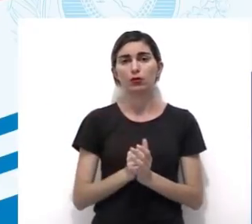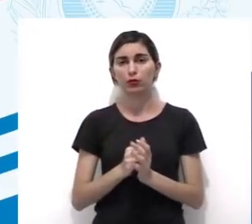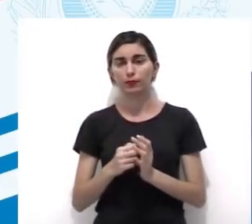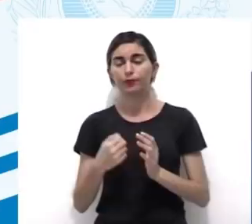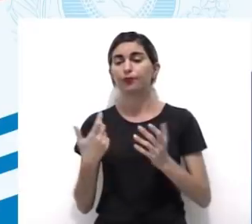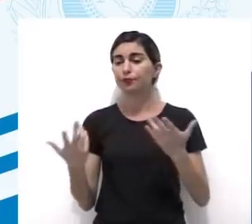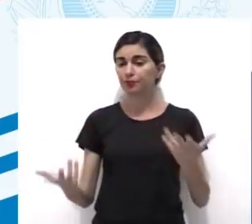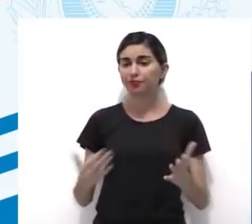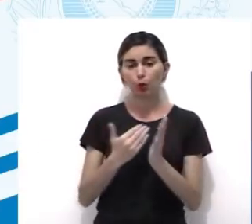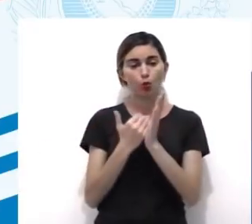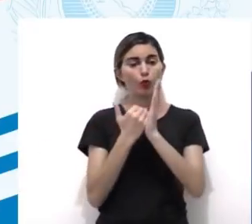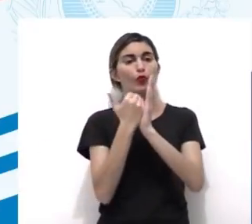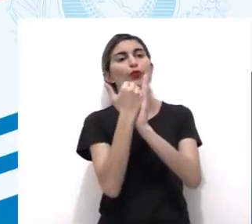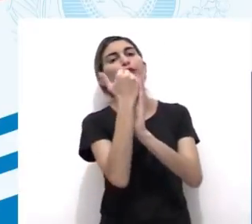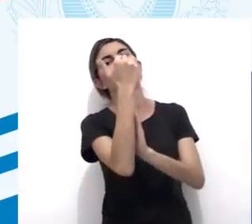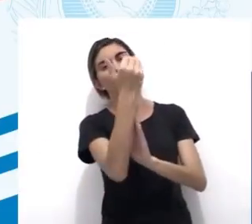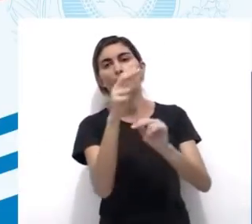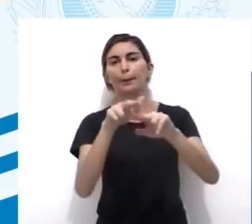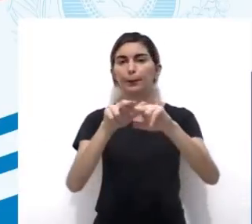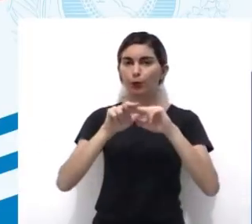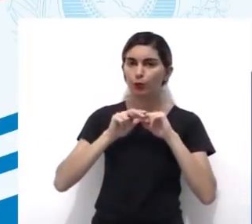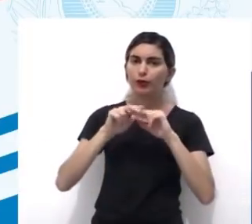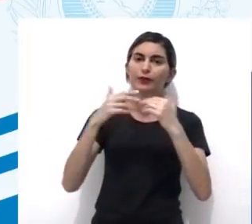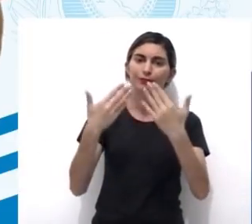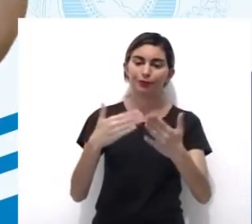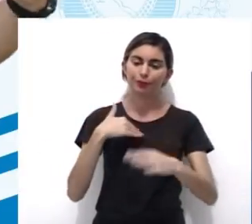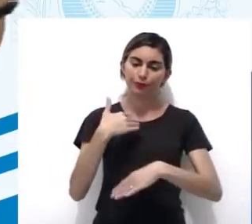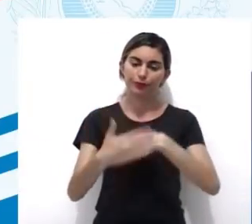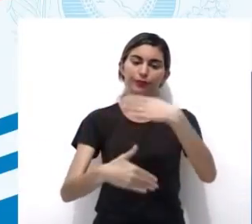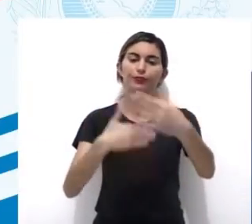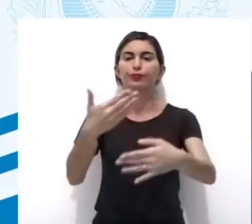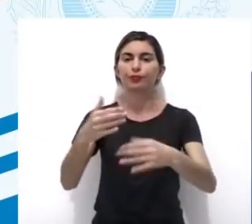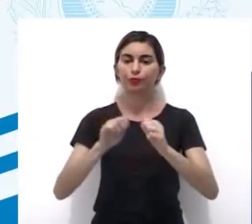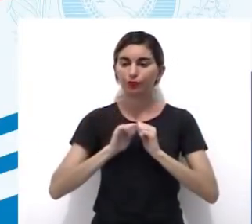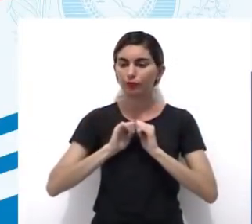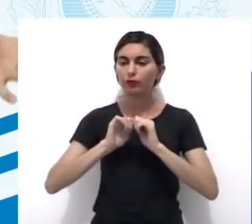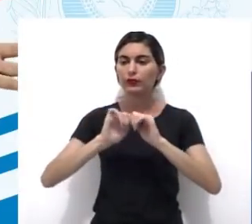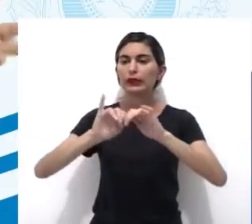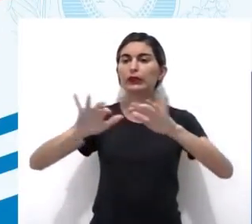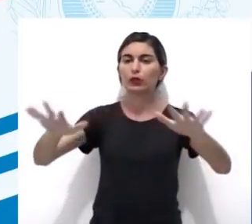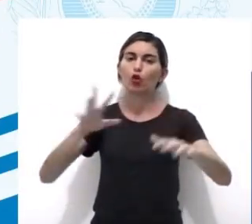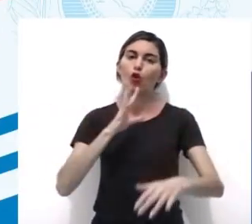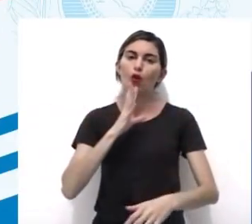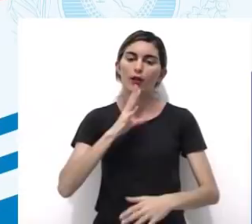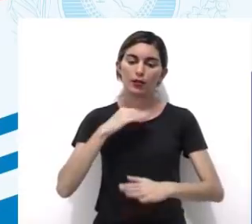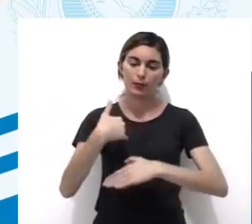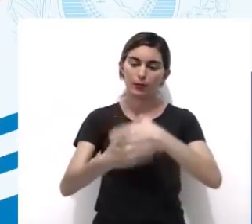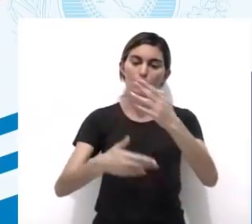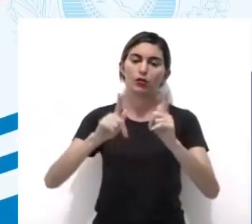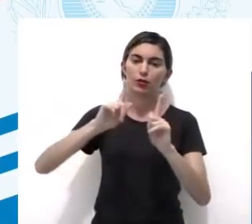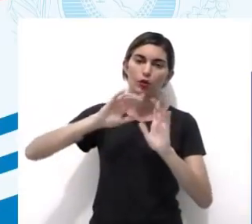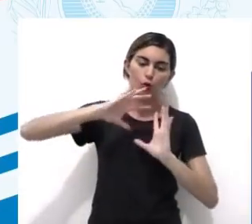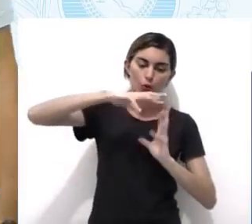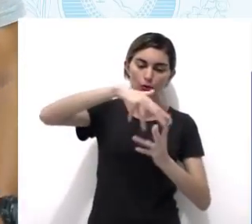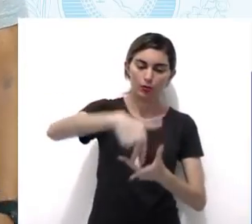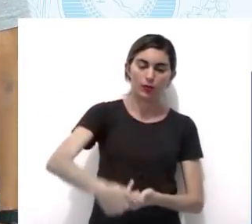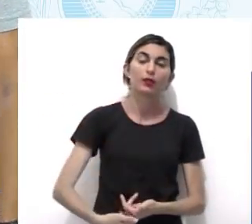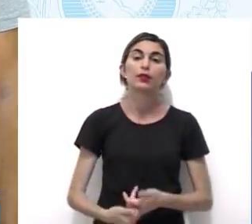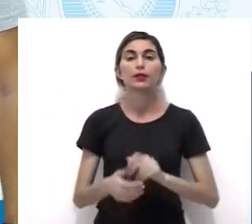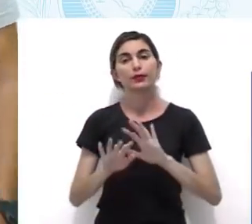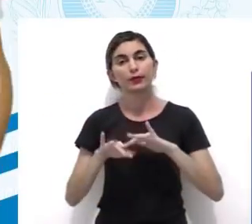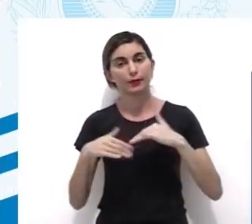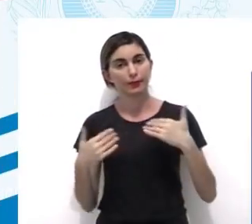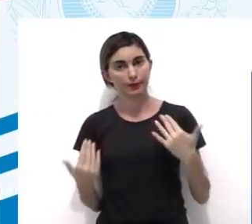E esse excedente é que vai ser a causa justamente desse processo de expansão e que a gente conhece como processo de globalização.